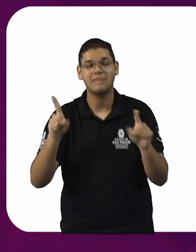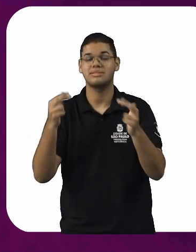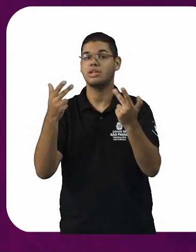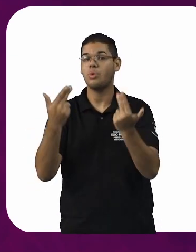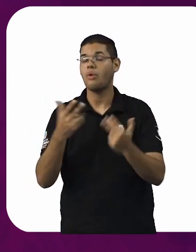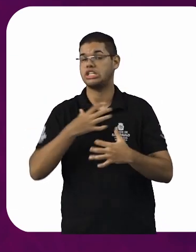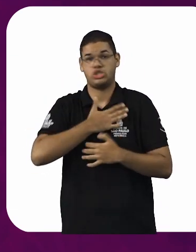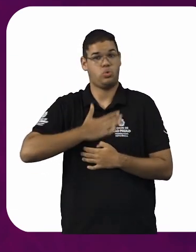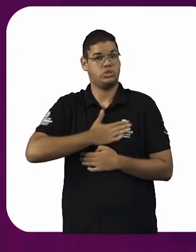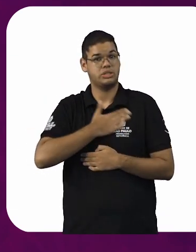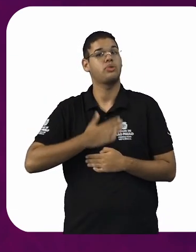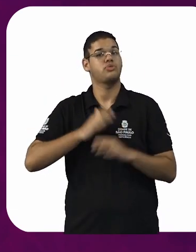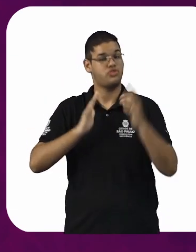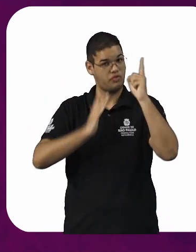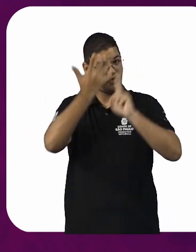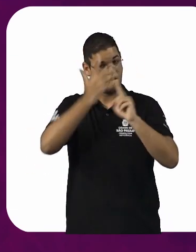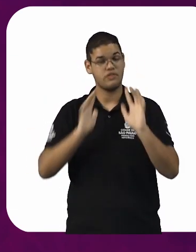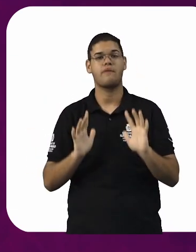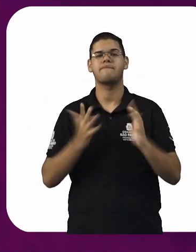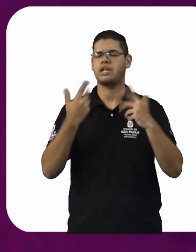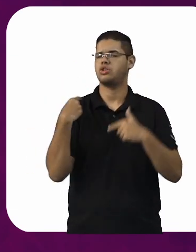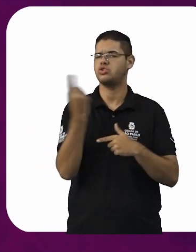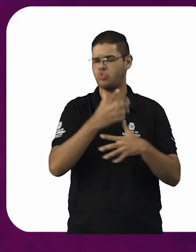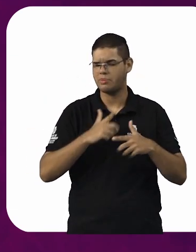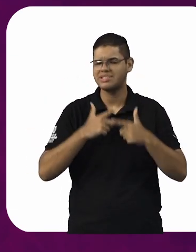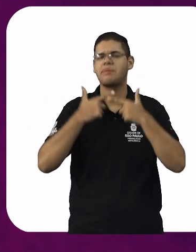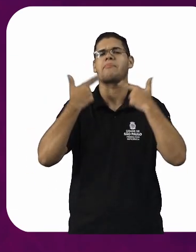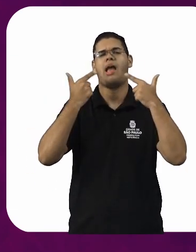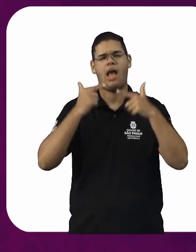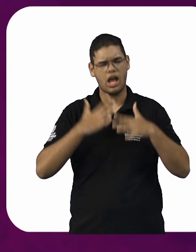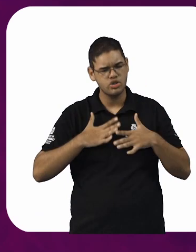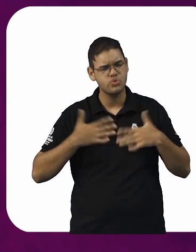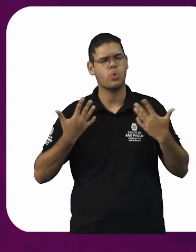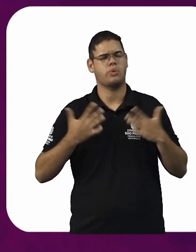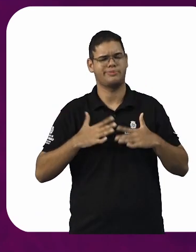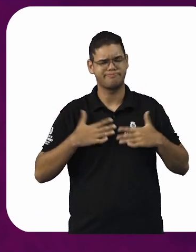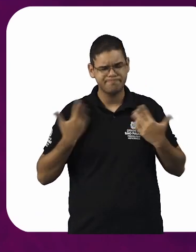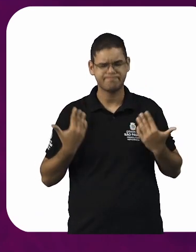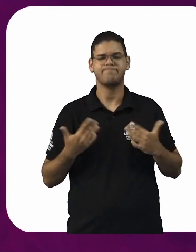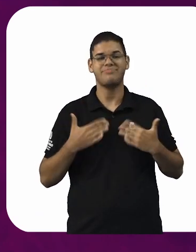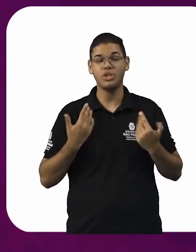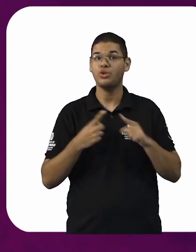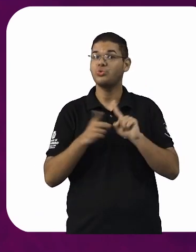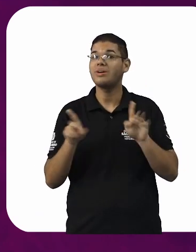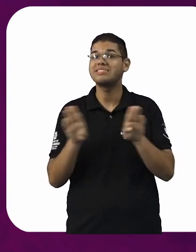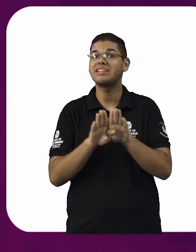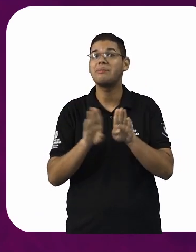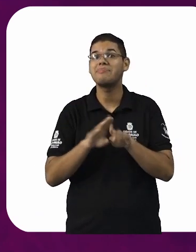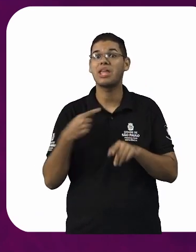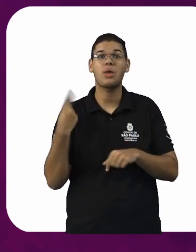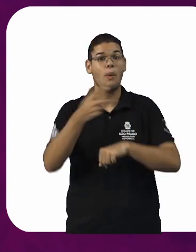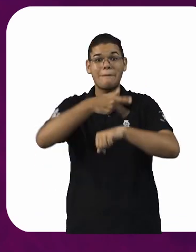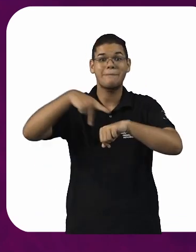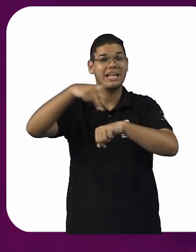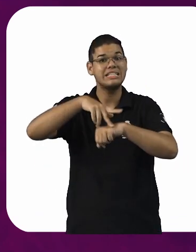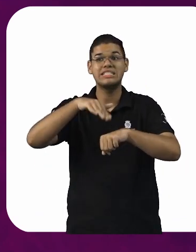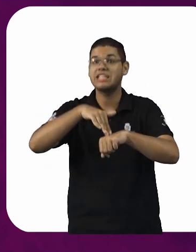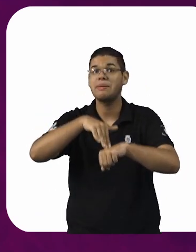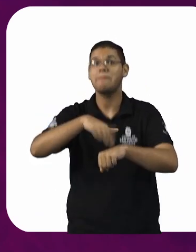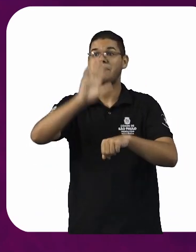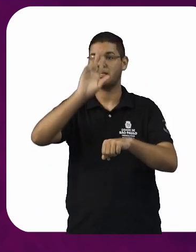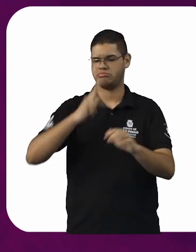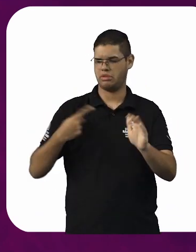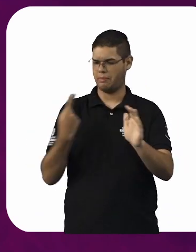somos receptivos, simpáticos, nós também somos o país que mais mata, por exemplo, pessoas